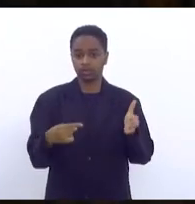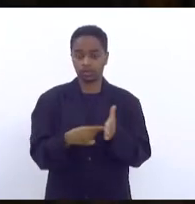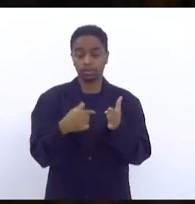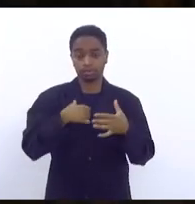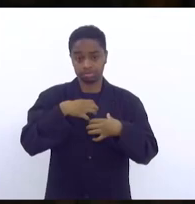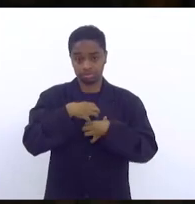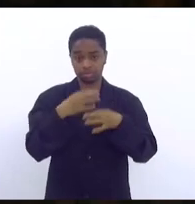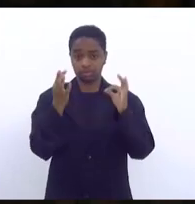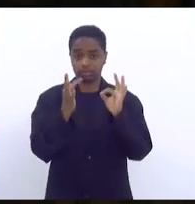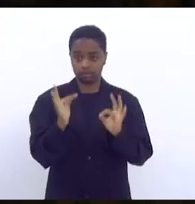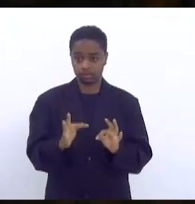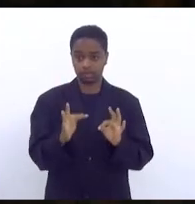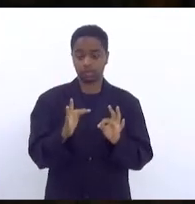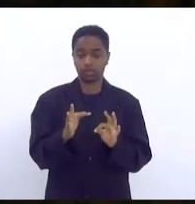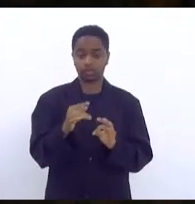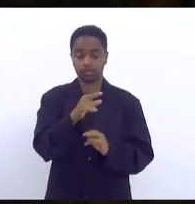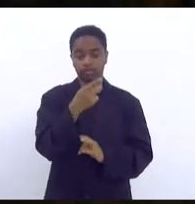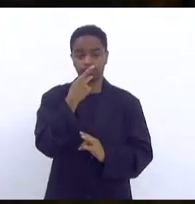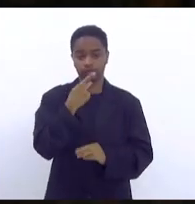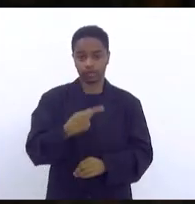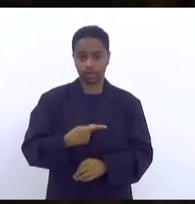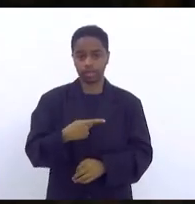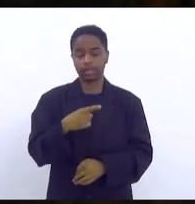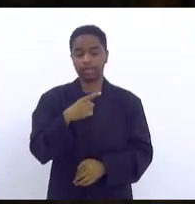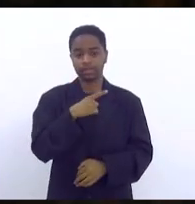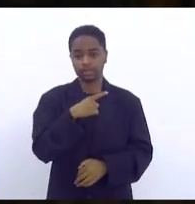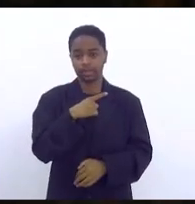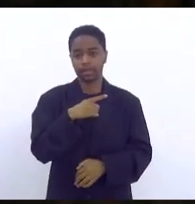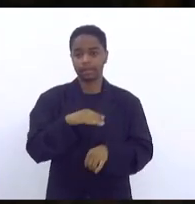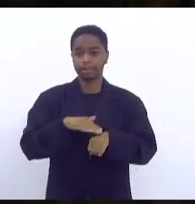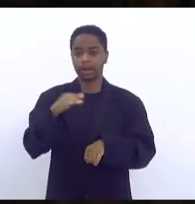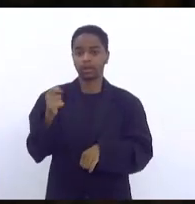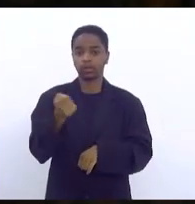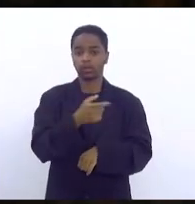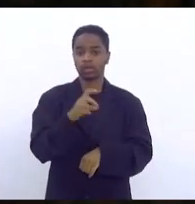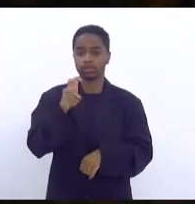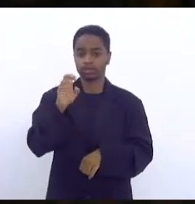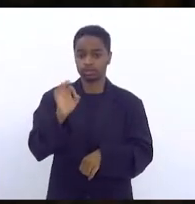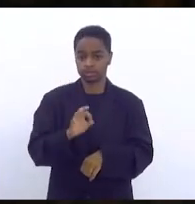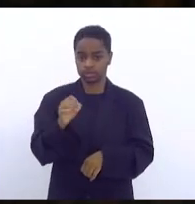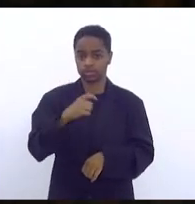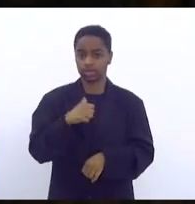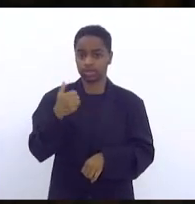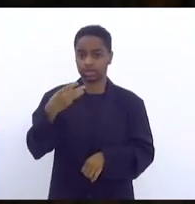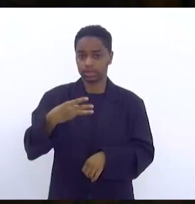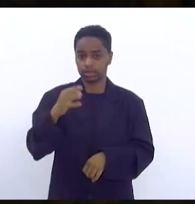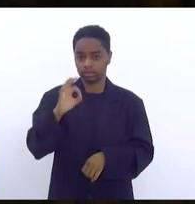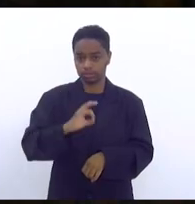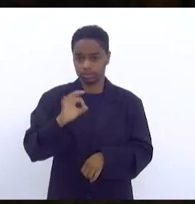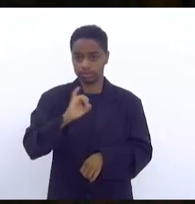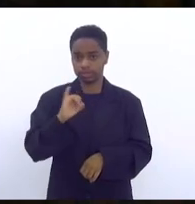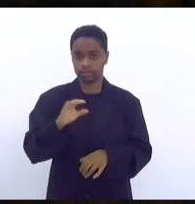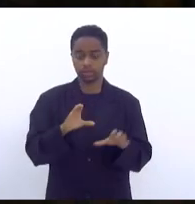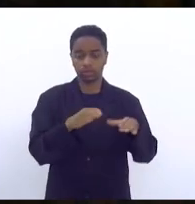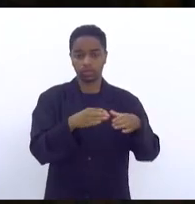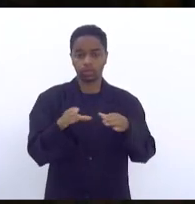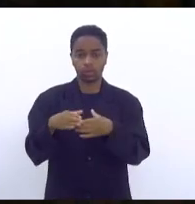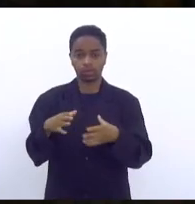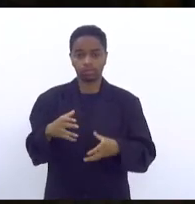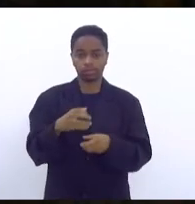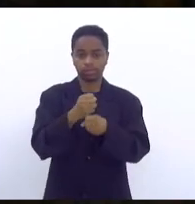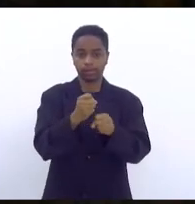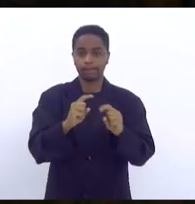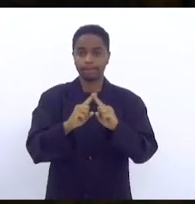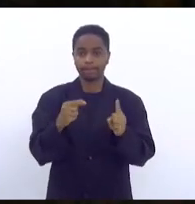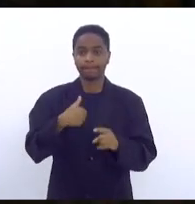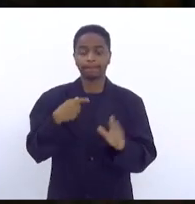feliz ouvir da empresa que tem muito mais do que os 5% tem 13% Juntando os dois blocos só que eu